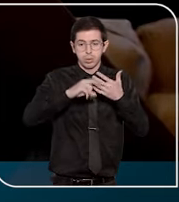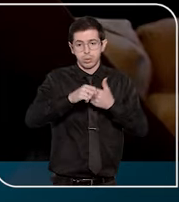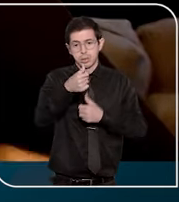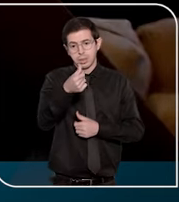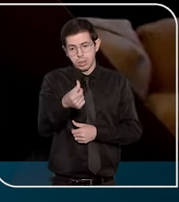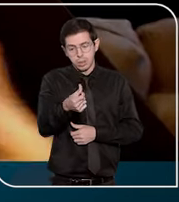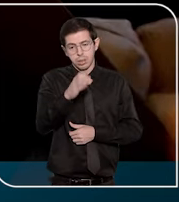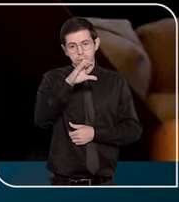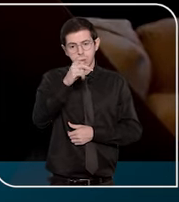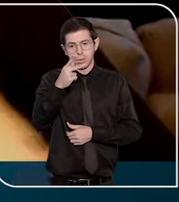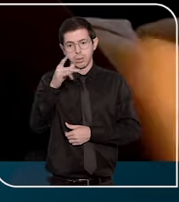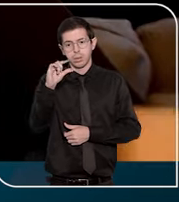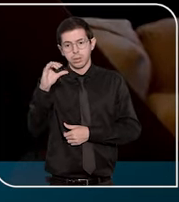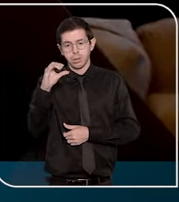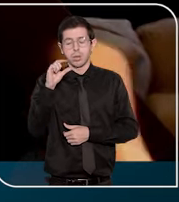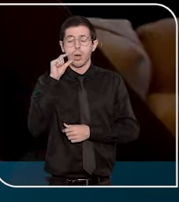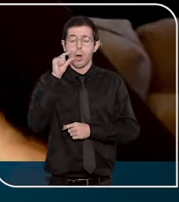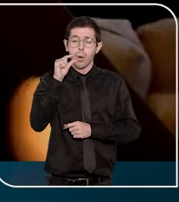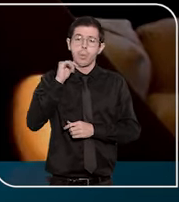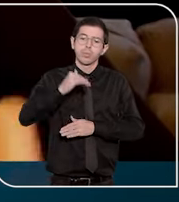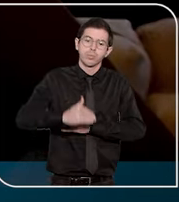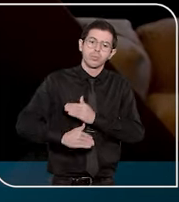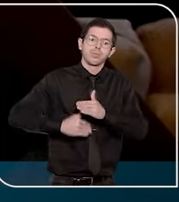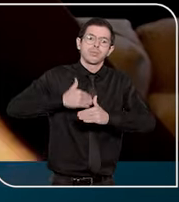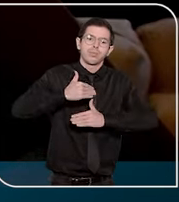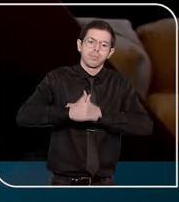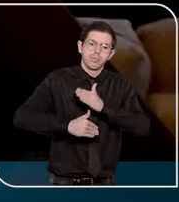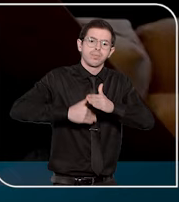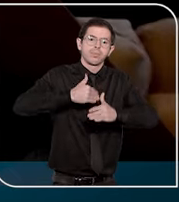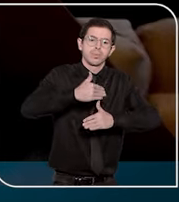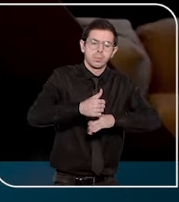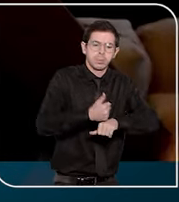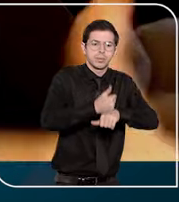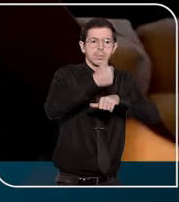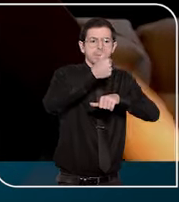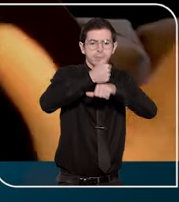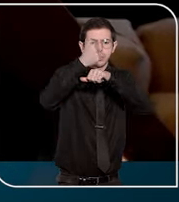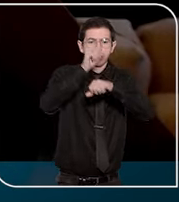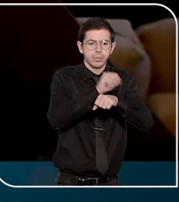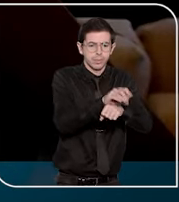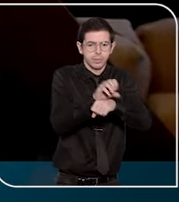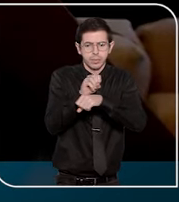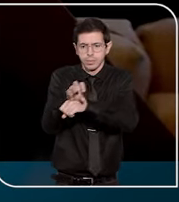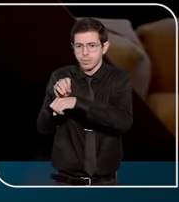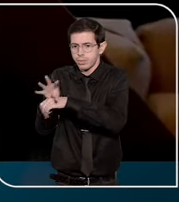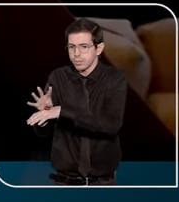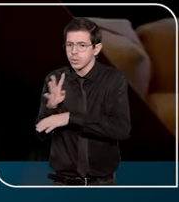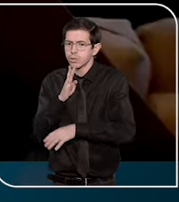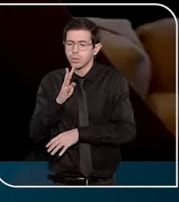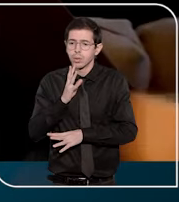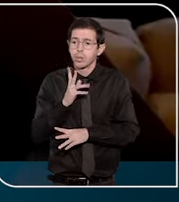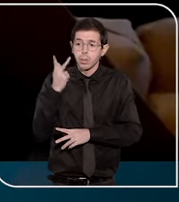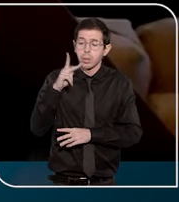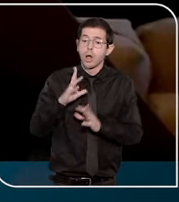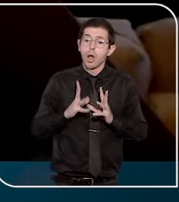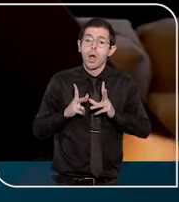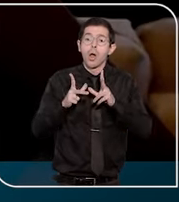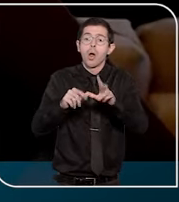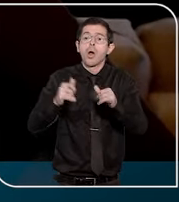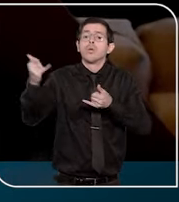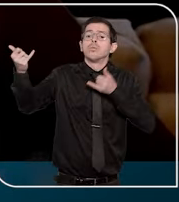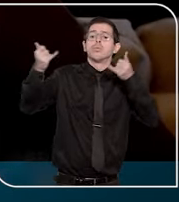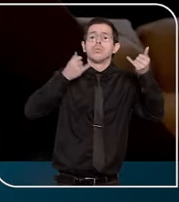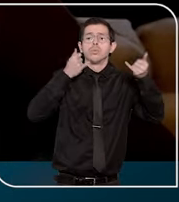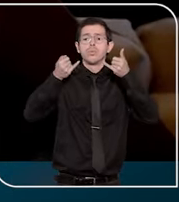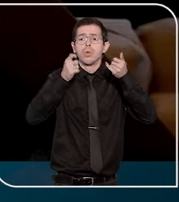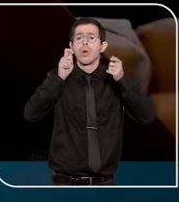e que nós vamos, aos poucos, desenvolvendo isso de maneira melhor, disseminando conhecimento. Para que todos estejam informados do que é possível e o